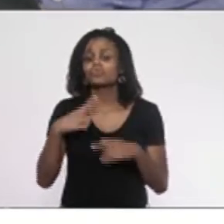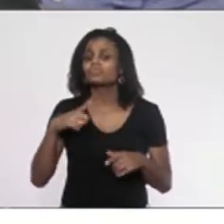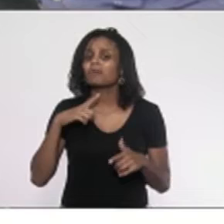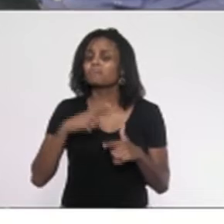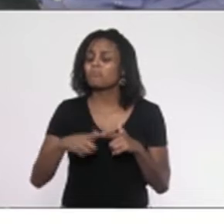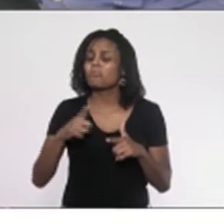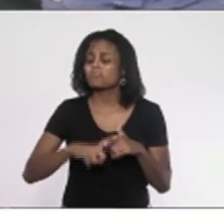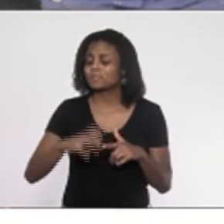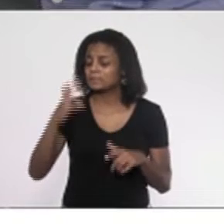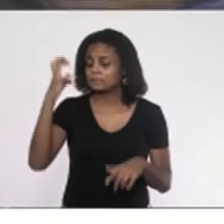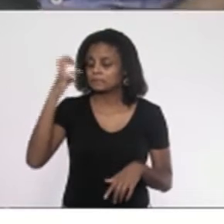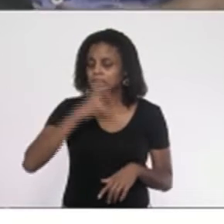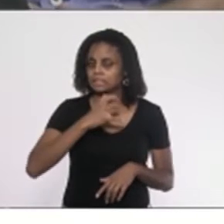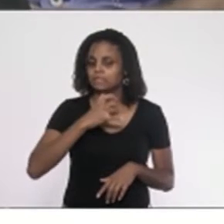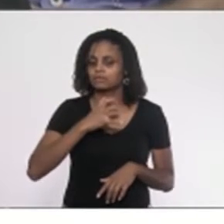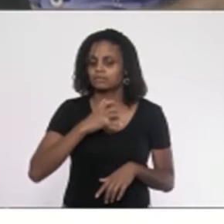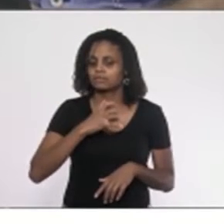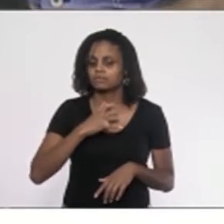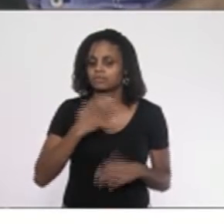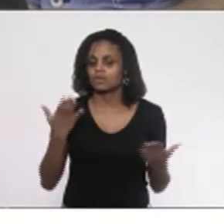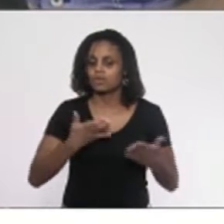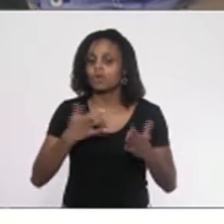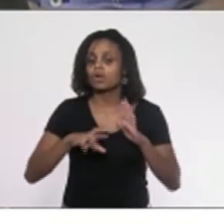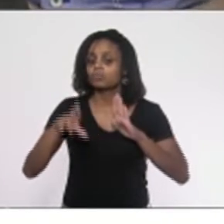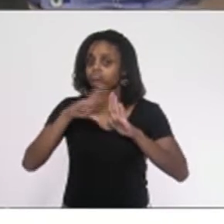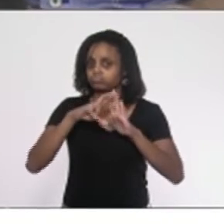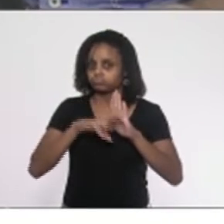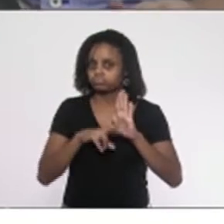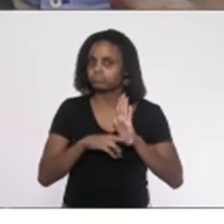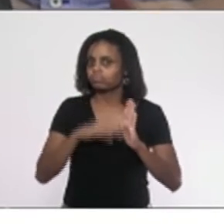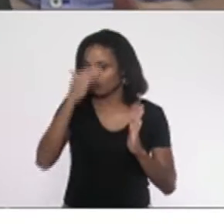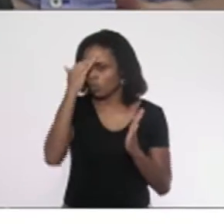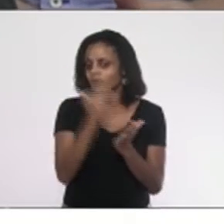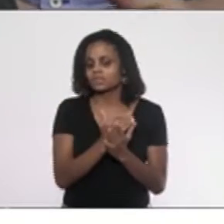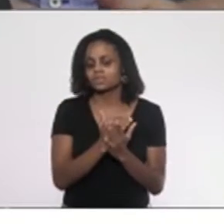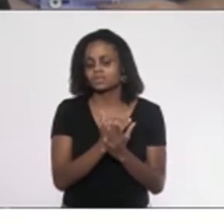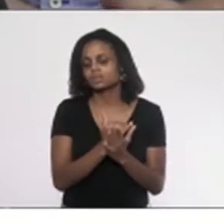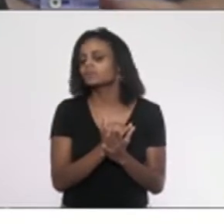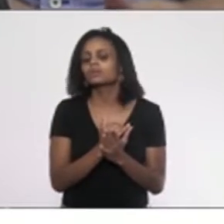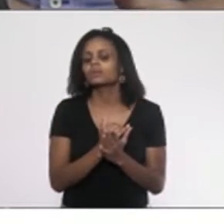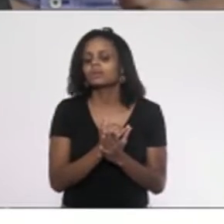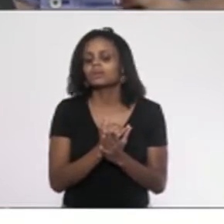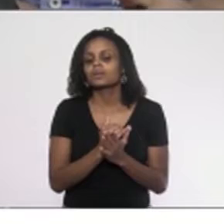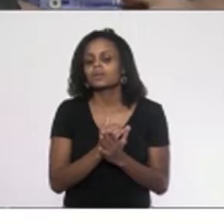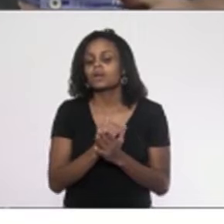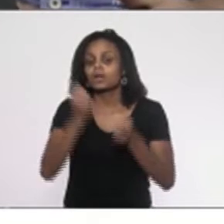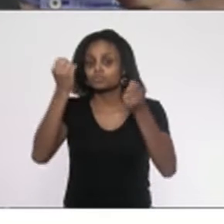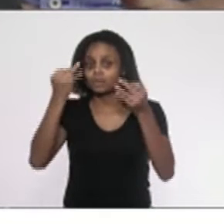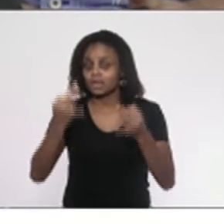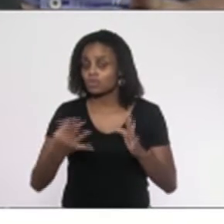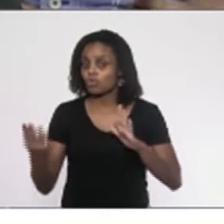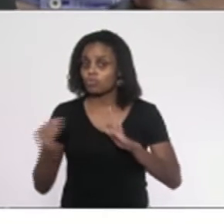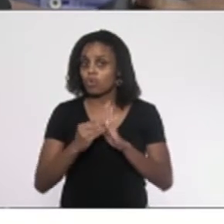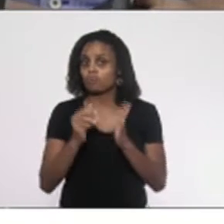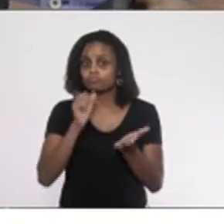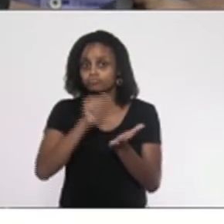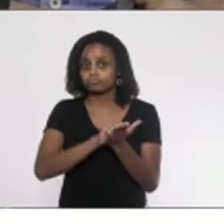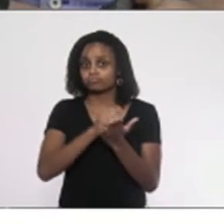plenário. Então, agora, vale o regimento. O parecer é publicado, e aí